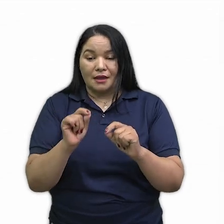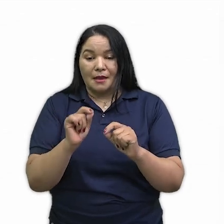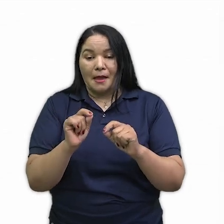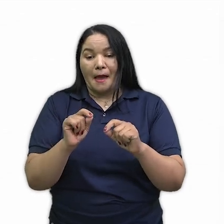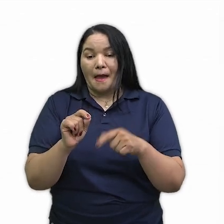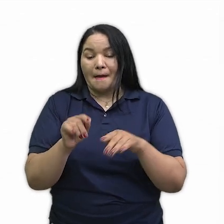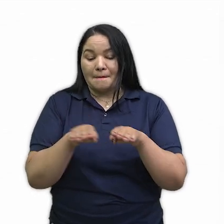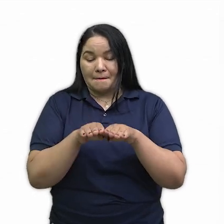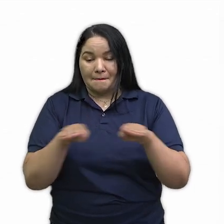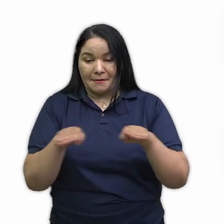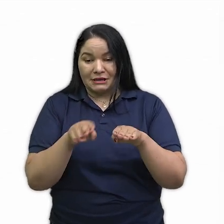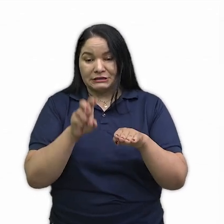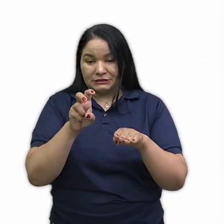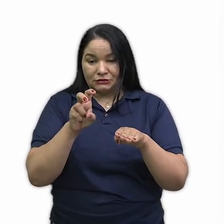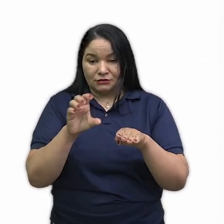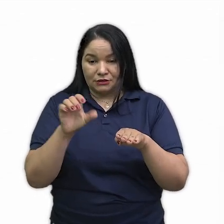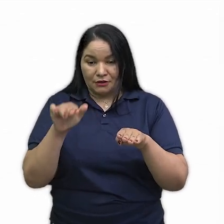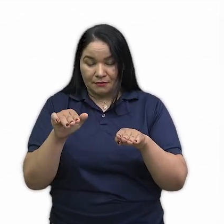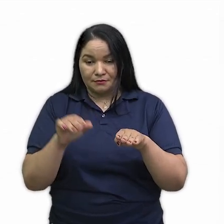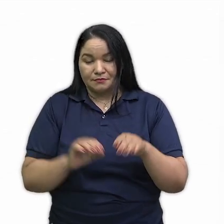base de 5 centímetros